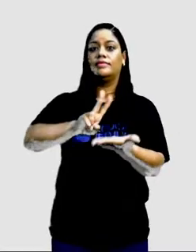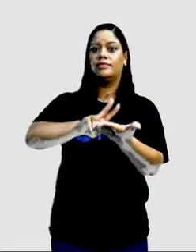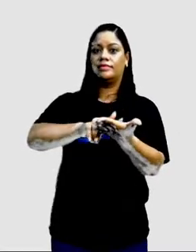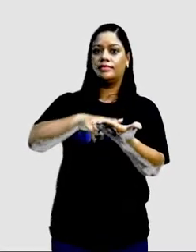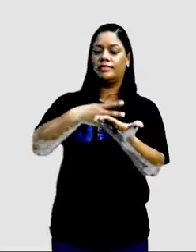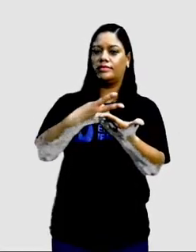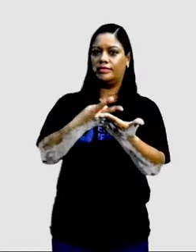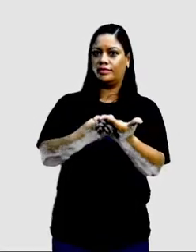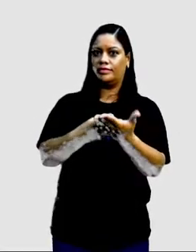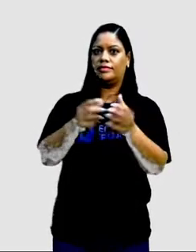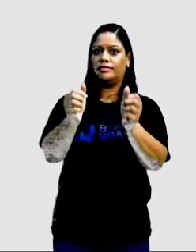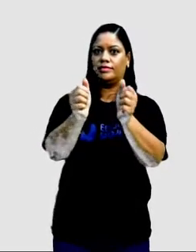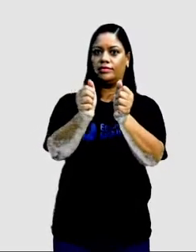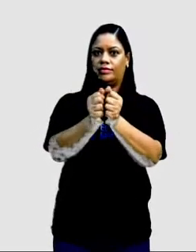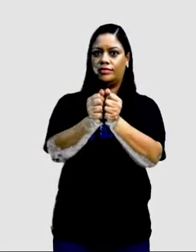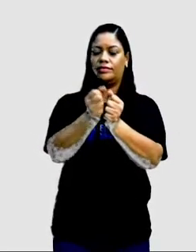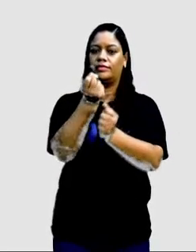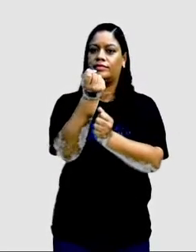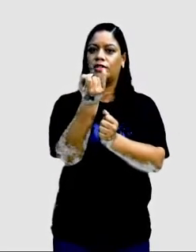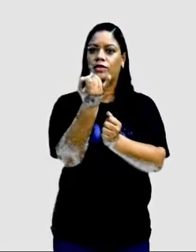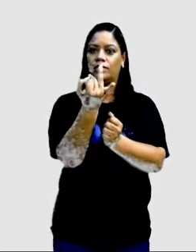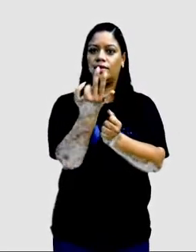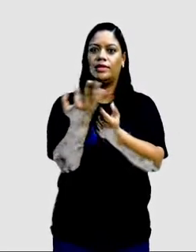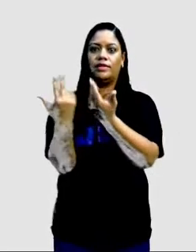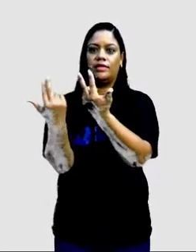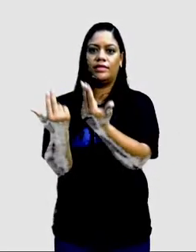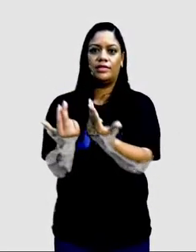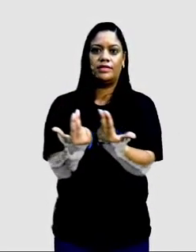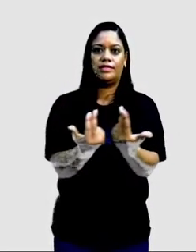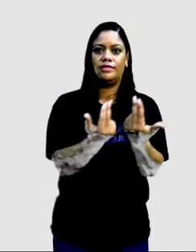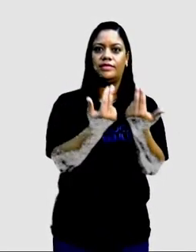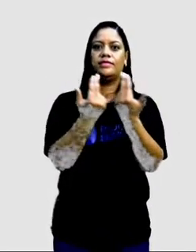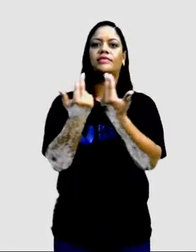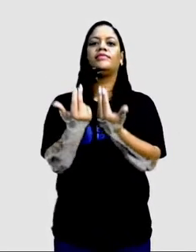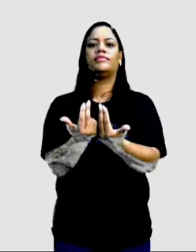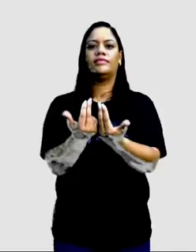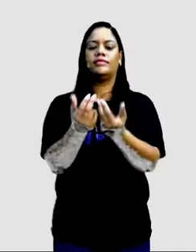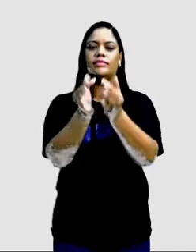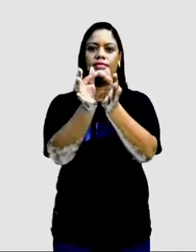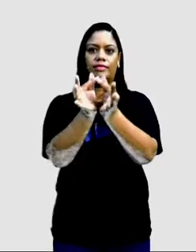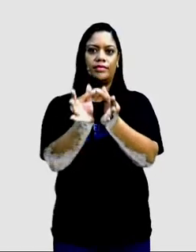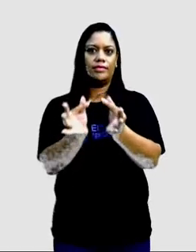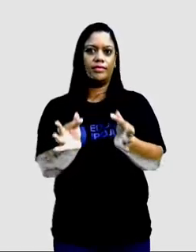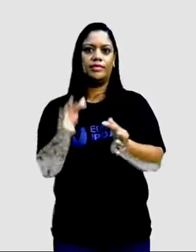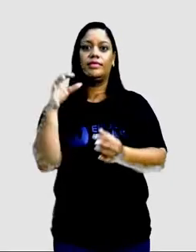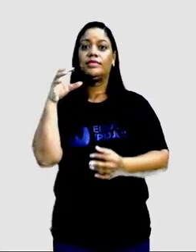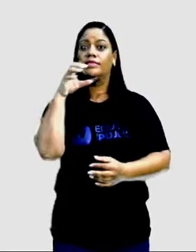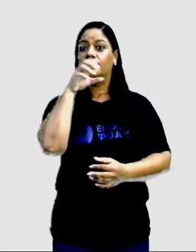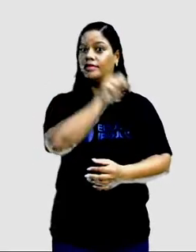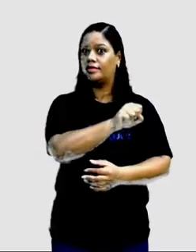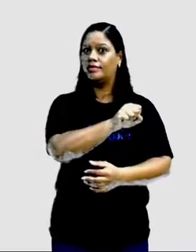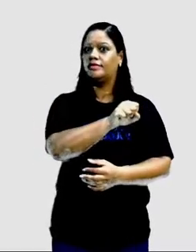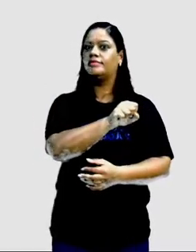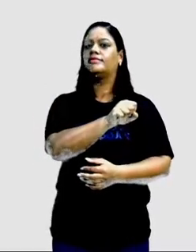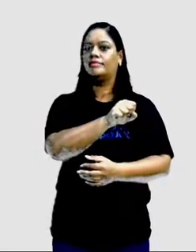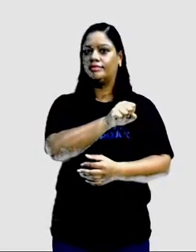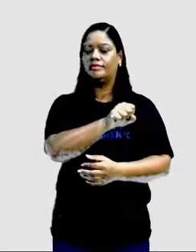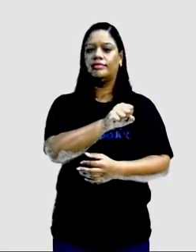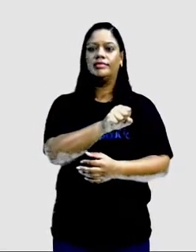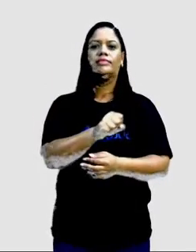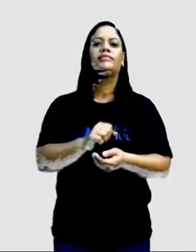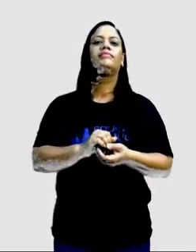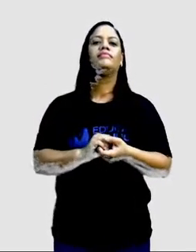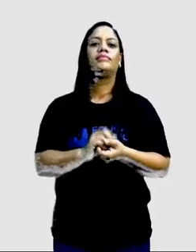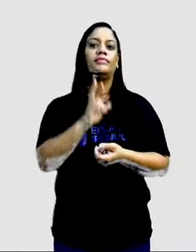de juntar quantidades repetidas, tornando mais simples e rápida a forma de